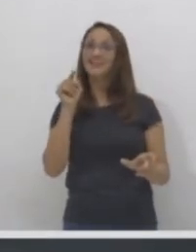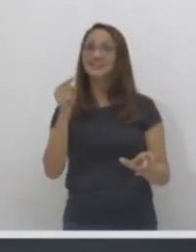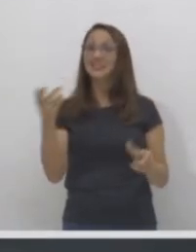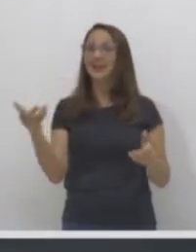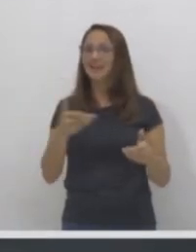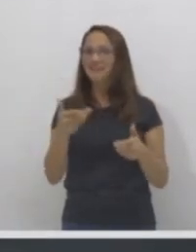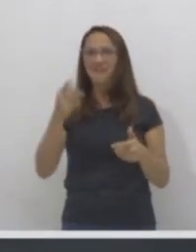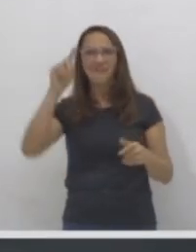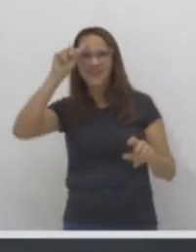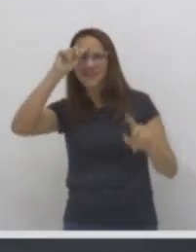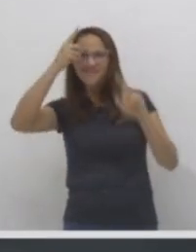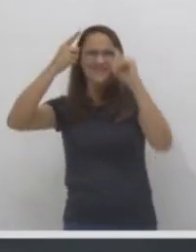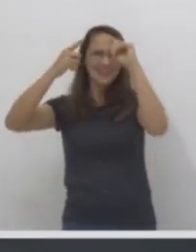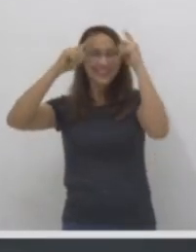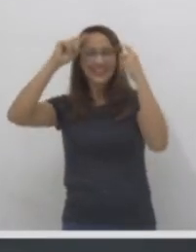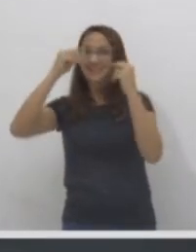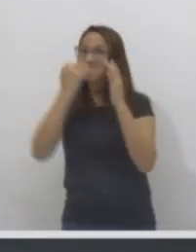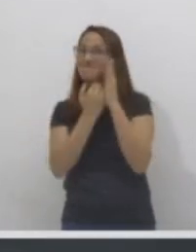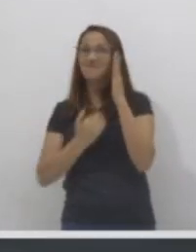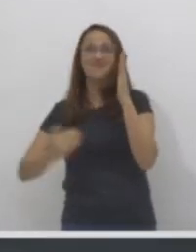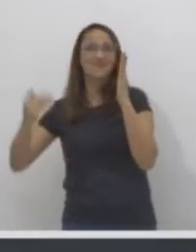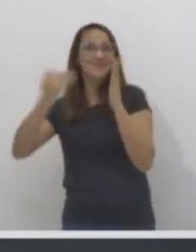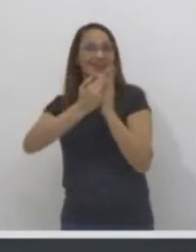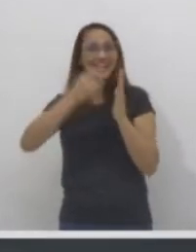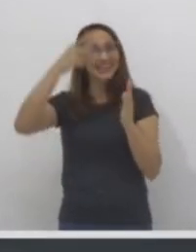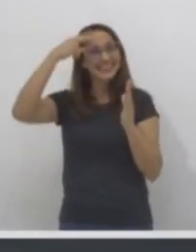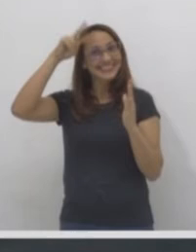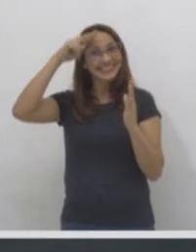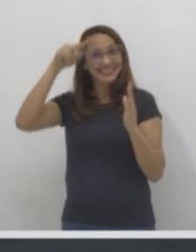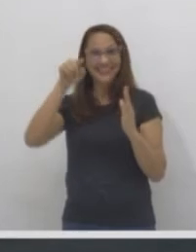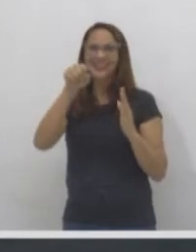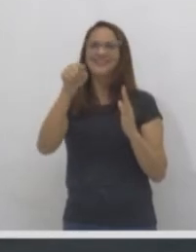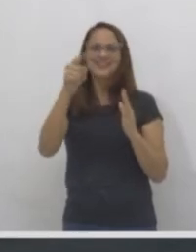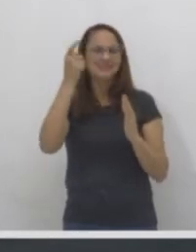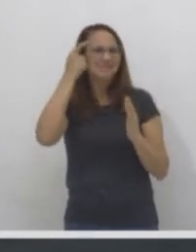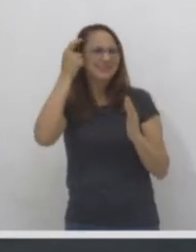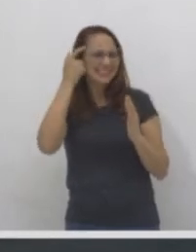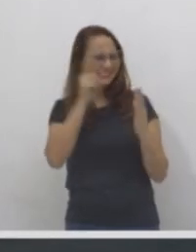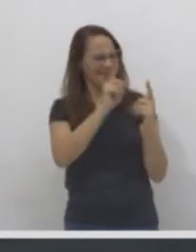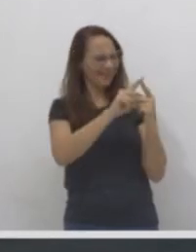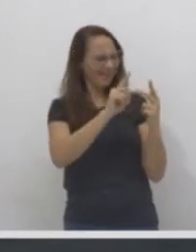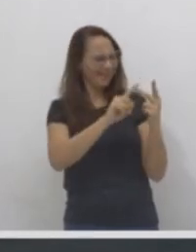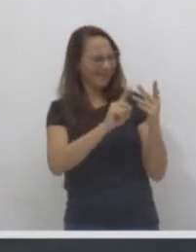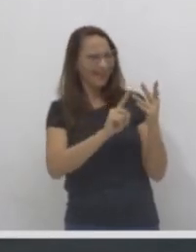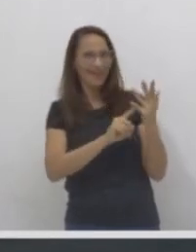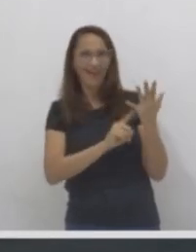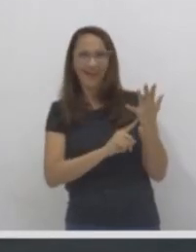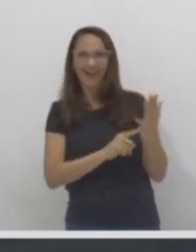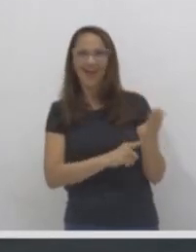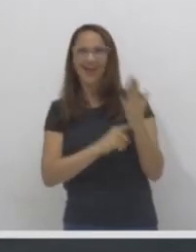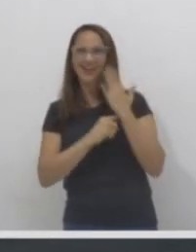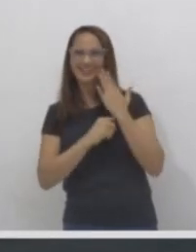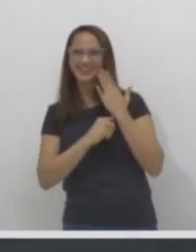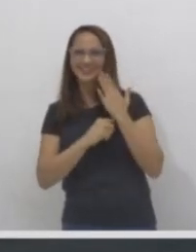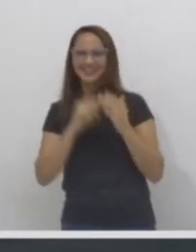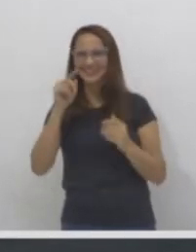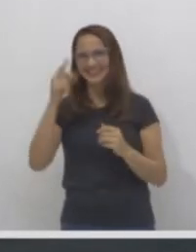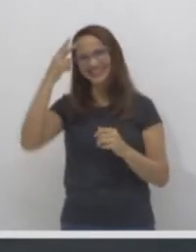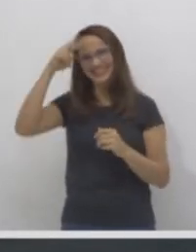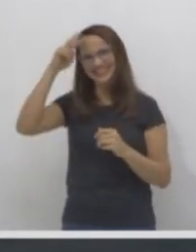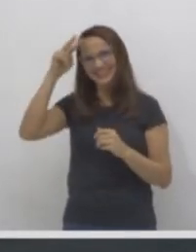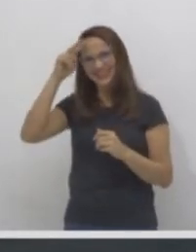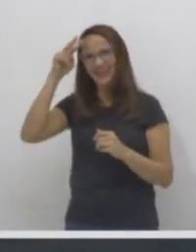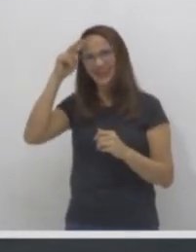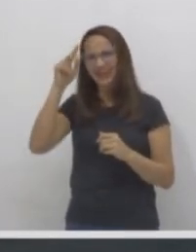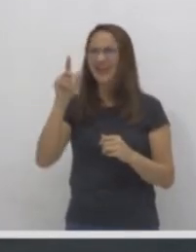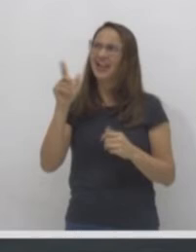incrementar com muitas coisas. Desenvolva melhor essa situação. Você vai dizer que o lápis, ele começou a escrever